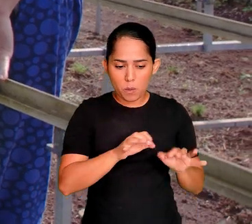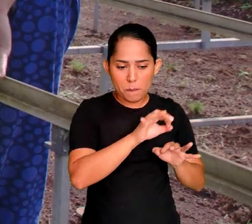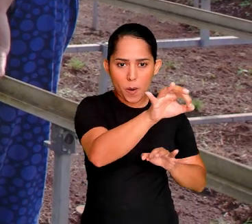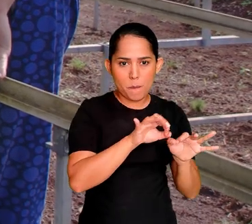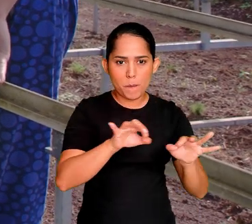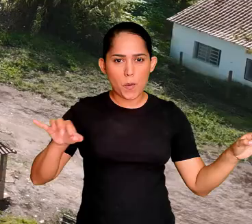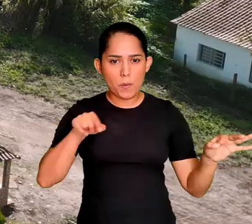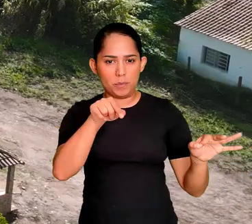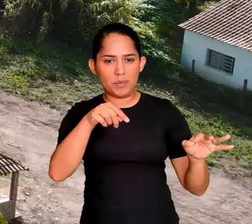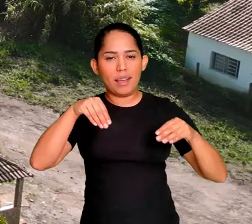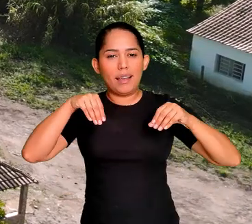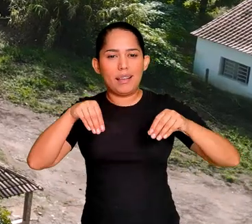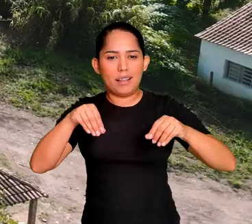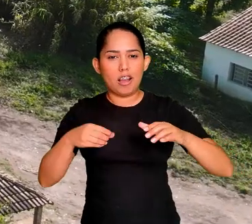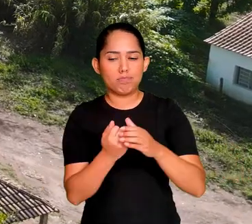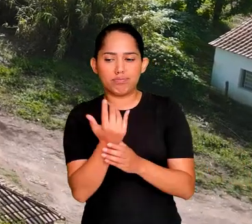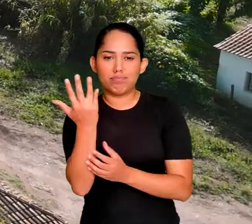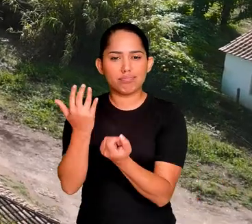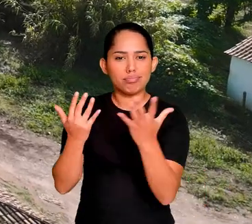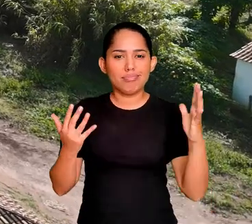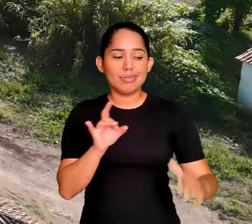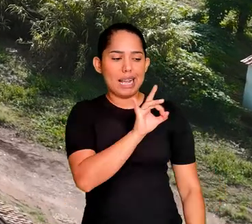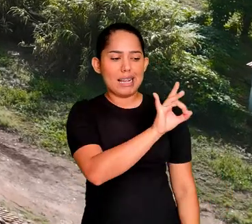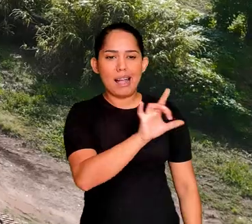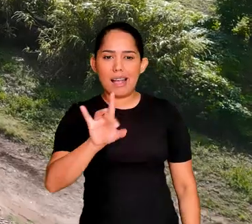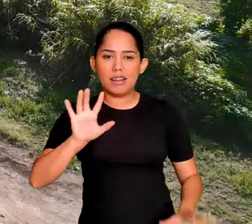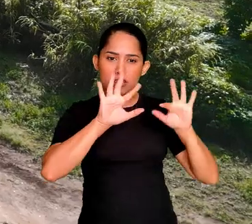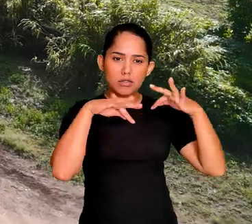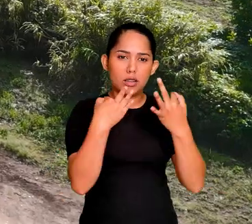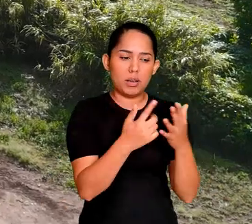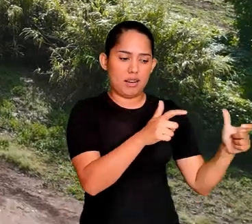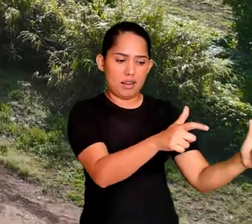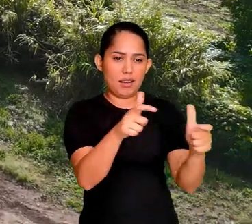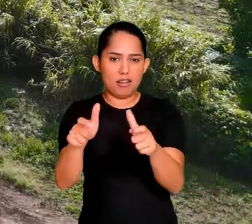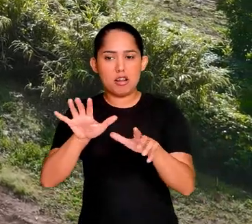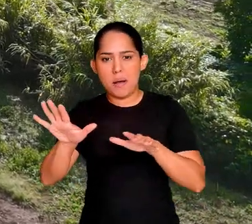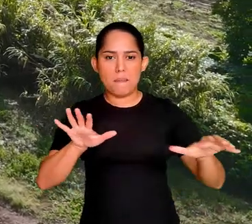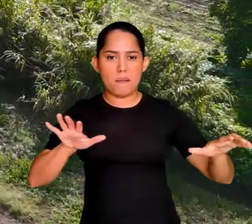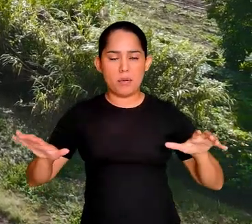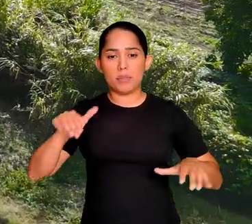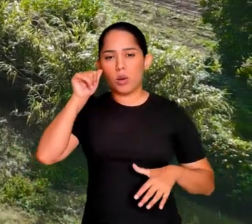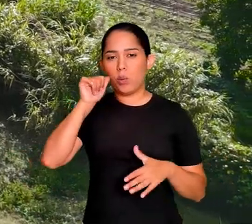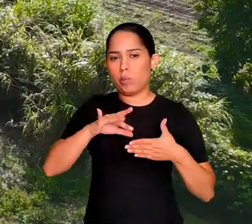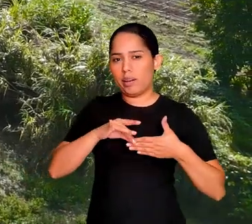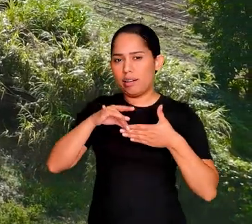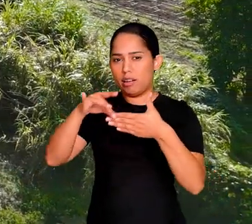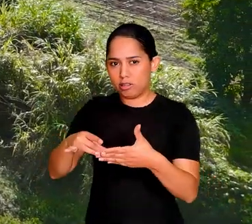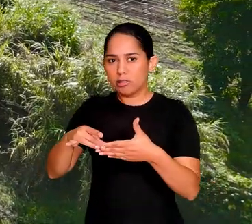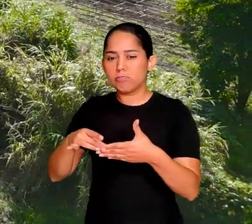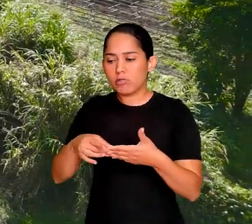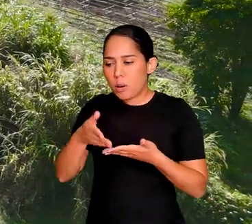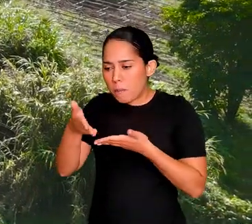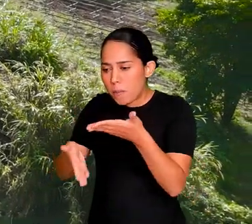tipo de agrofloresta. Cada família tem uma área e nessa área essas mulheres que são lideranças estão trabalhando